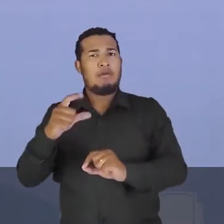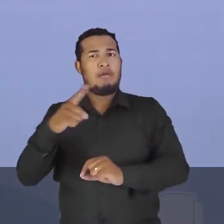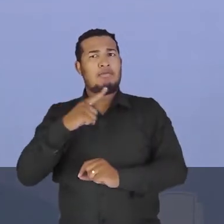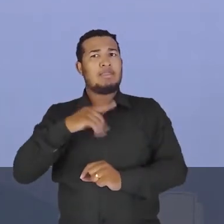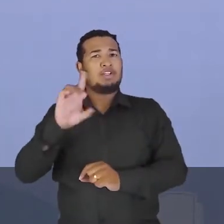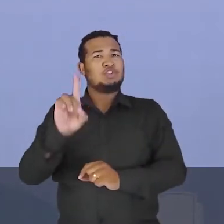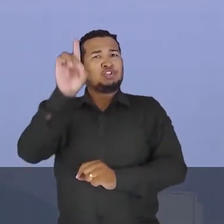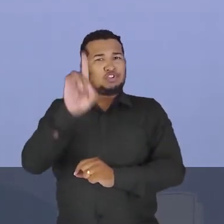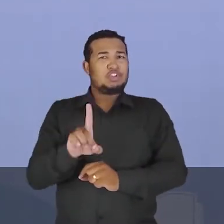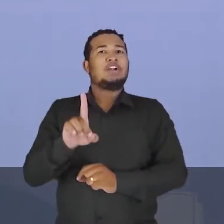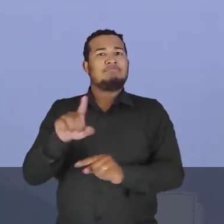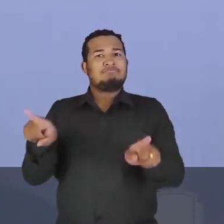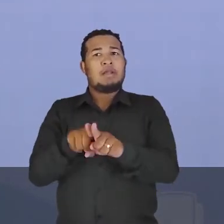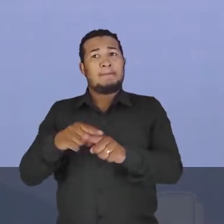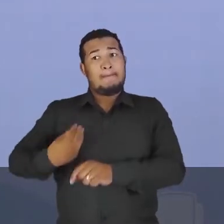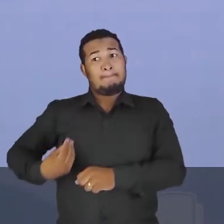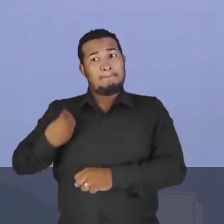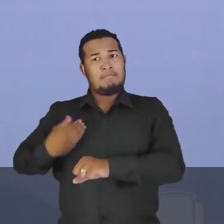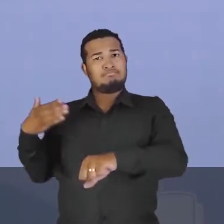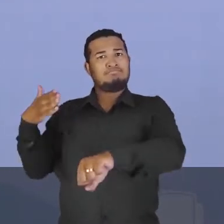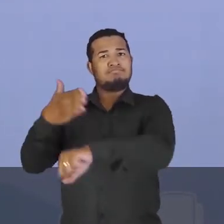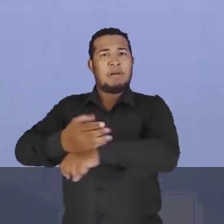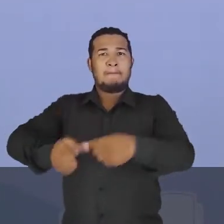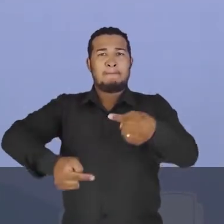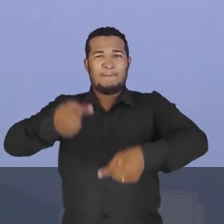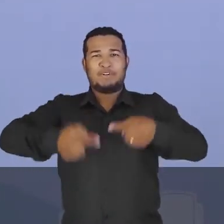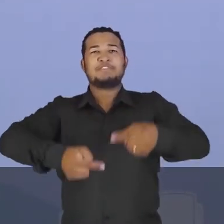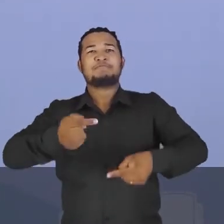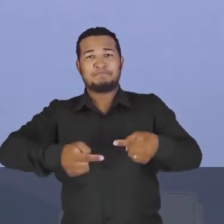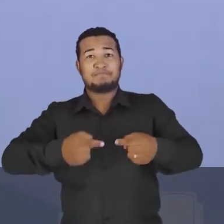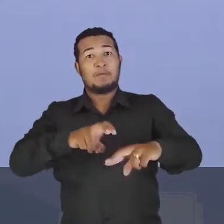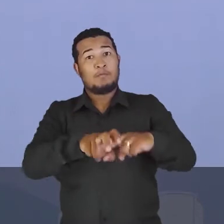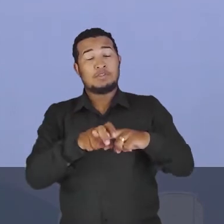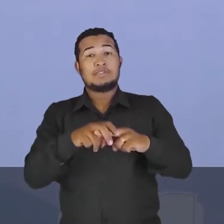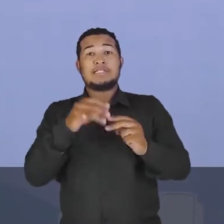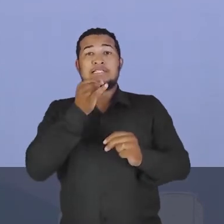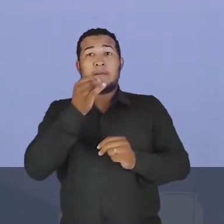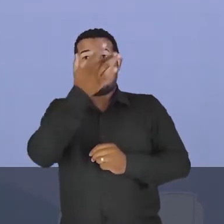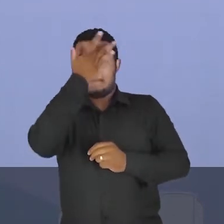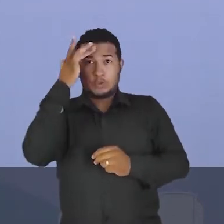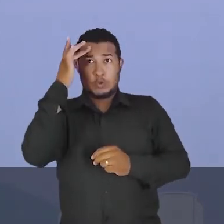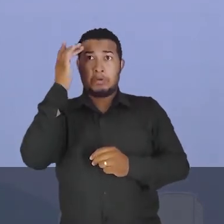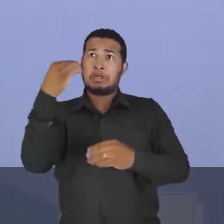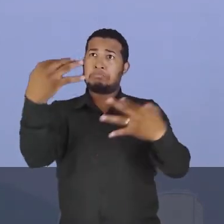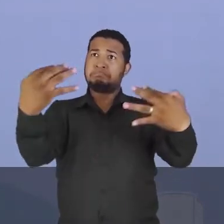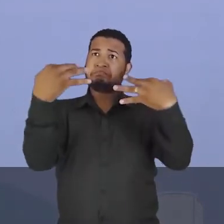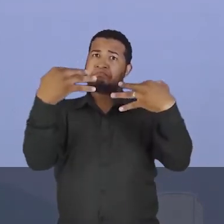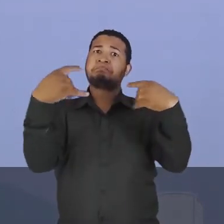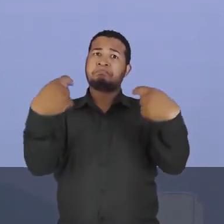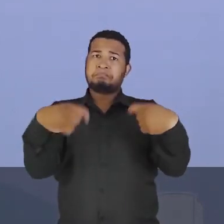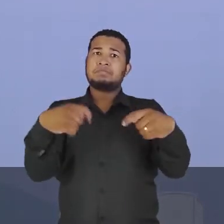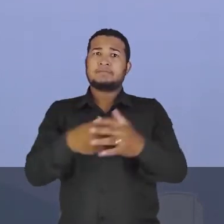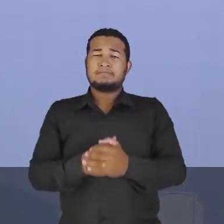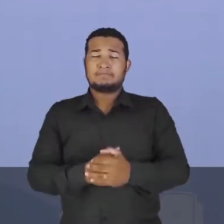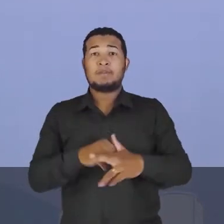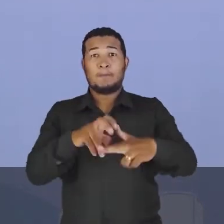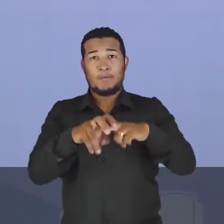seus direitos e precisa participar da política também. Deve ser uma pessoa que precisa ser ouvida. Então, esses aqui são os